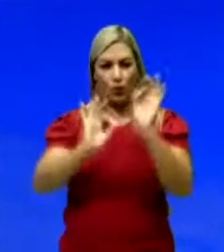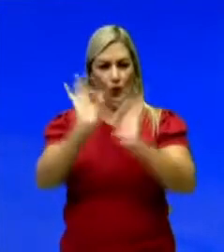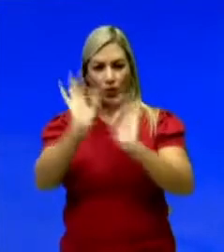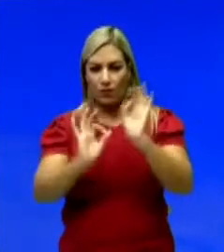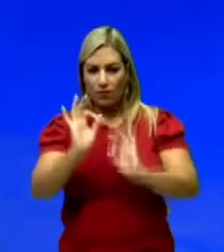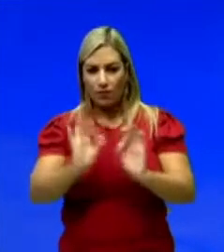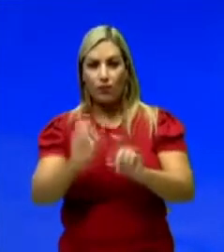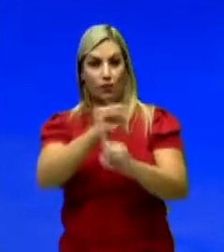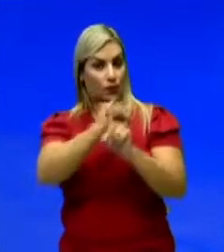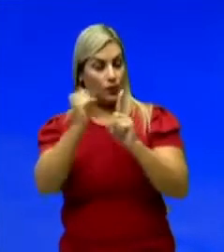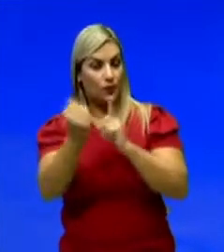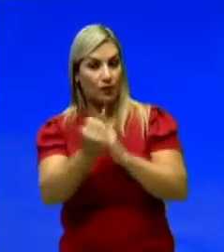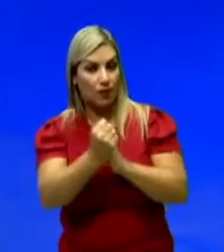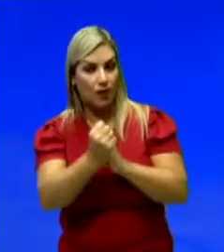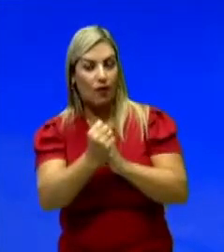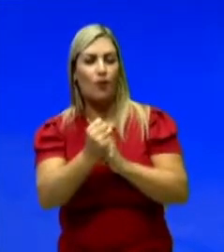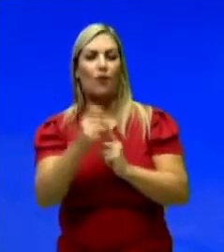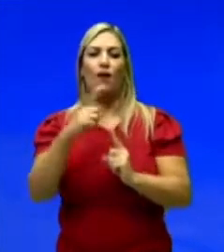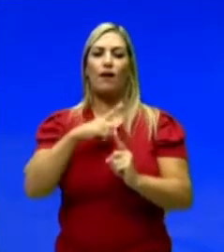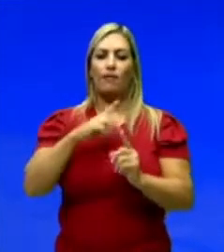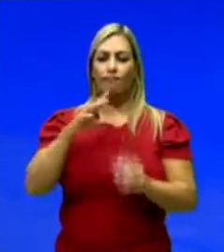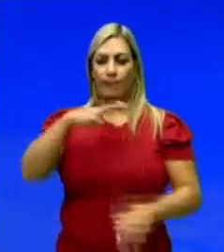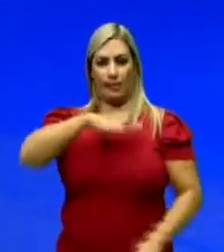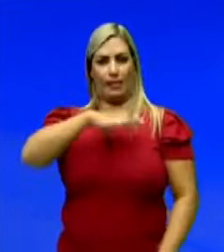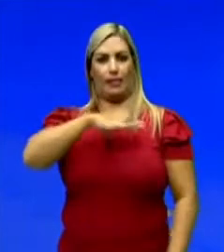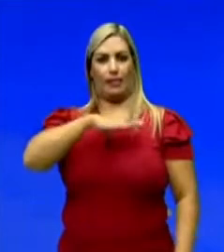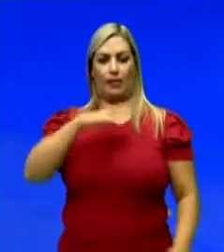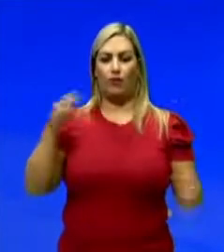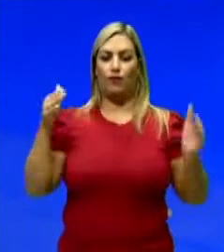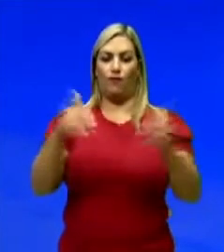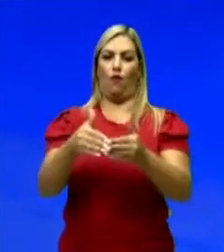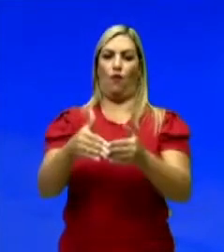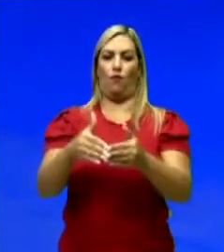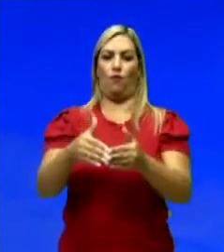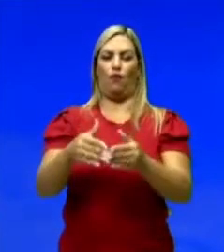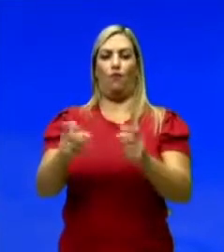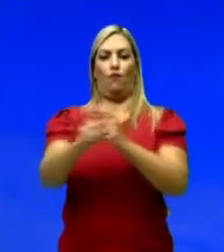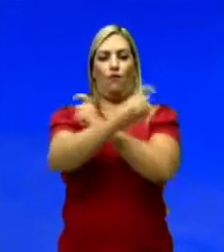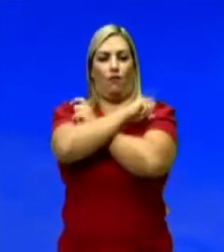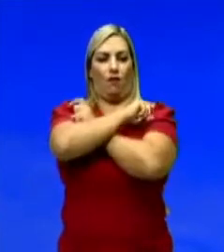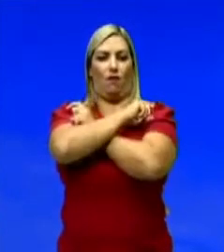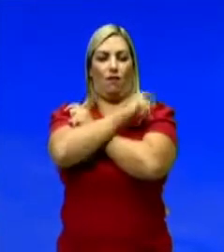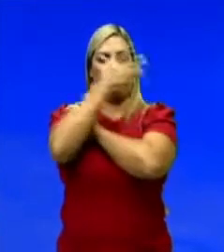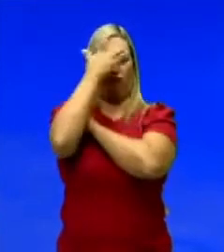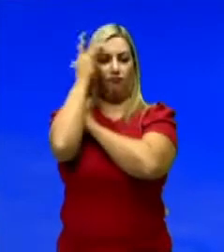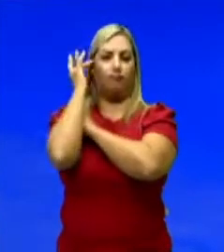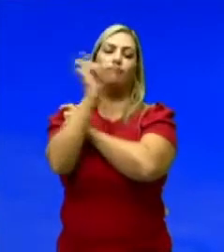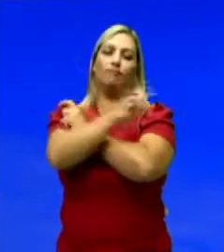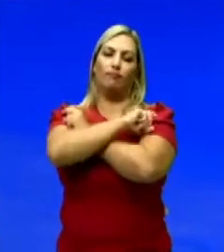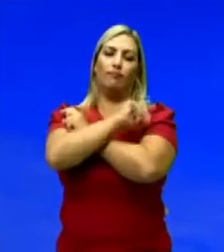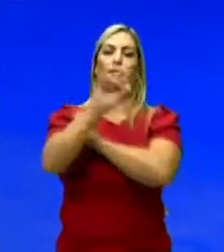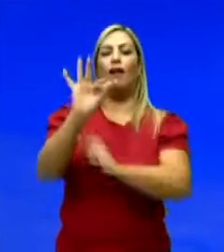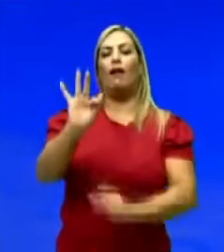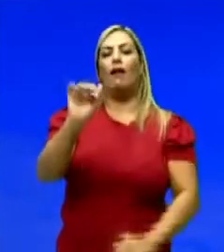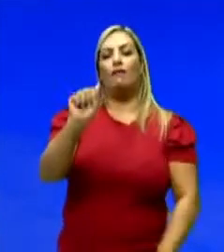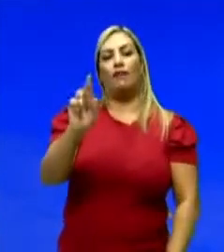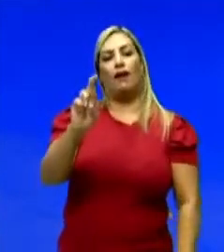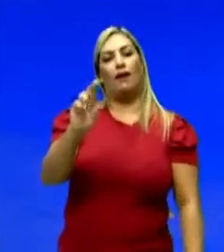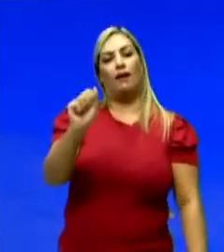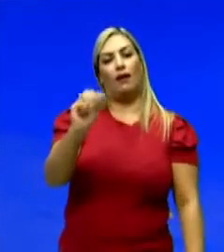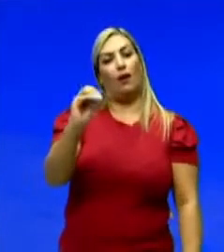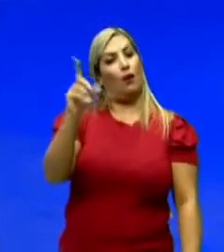organograma social do egito ele é centralizado na figura do faraó e a base da sociedade egípcia